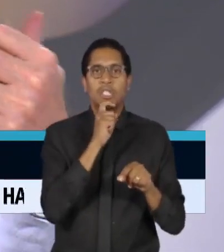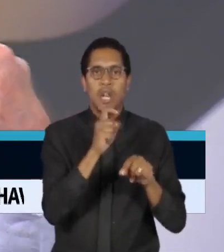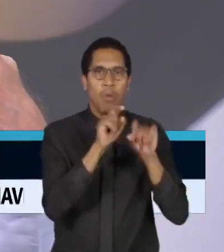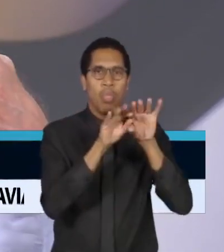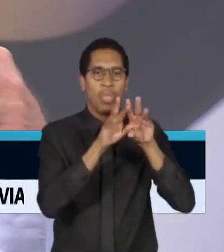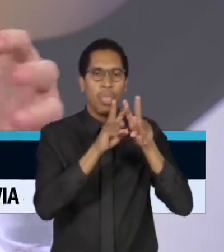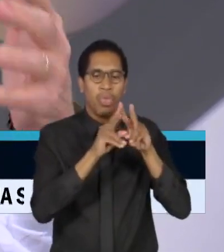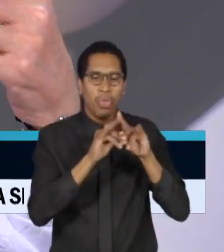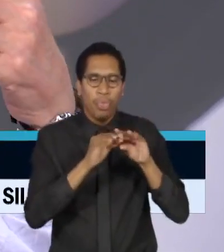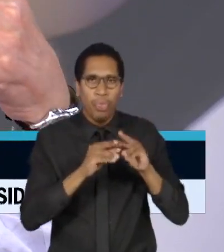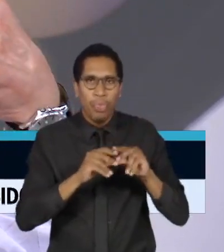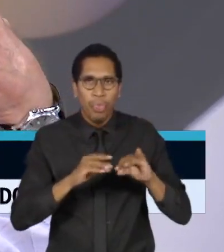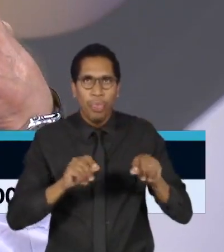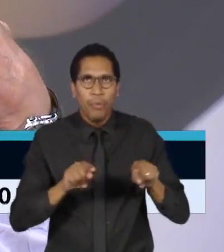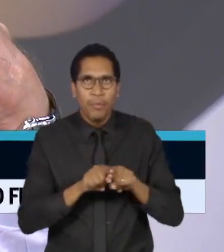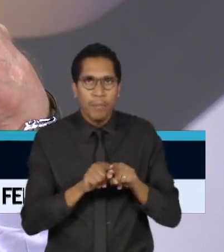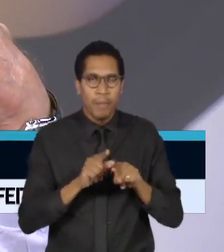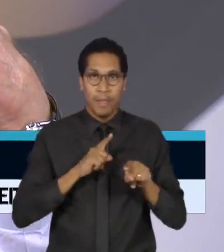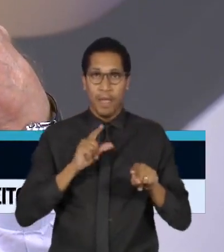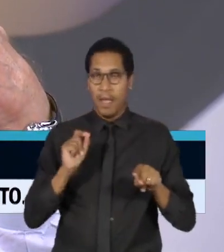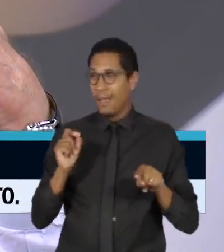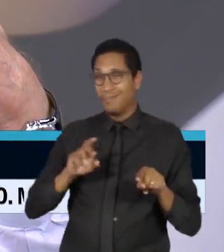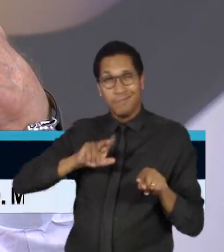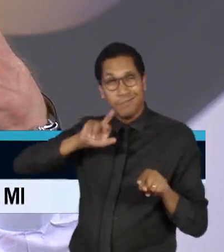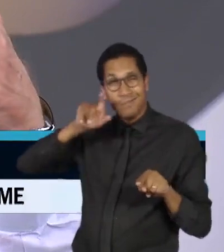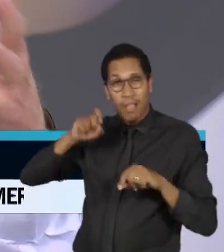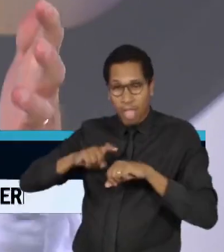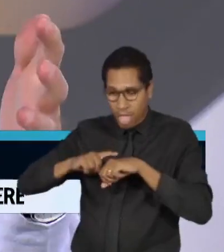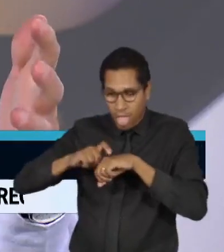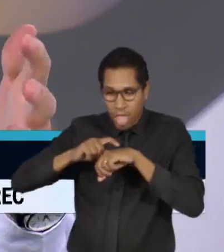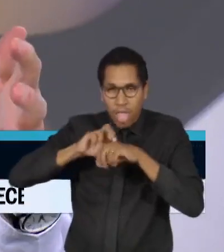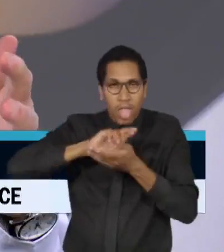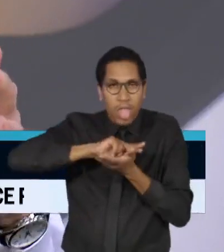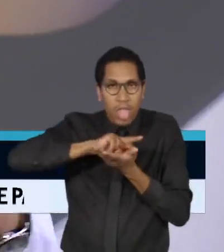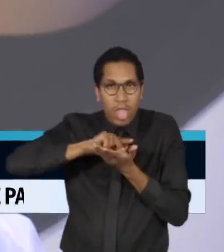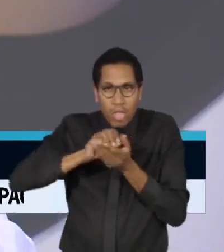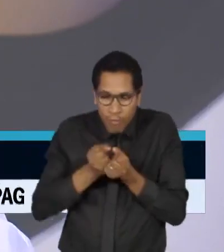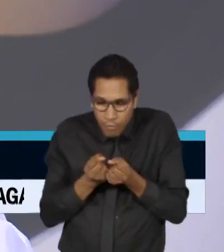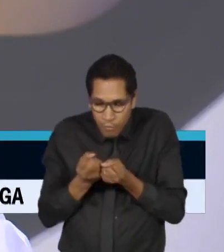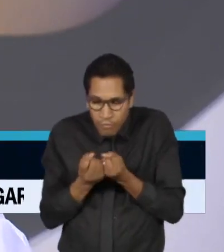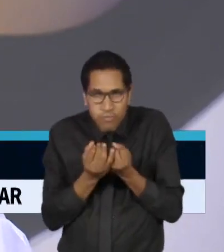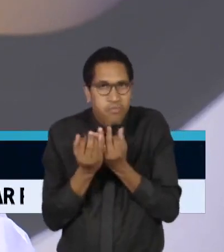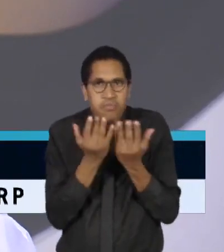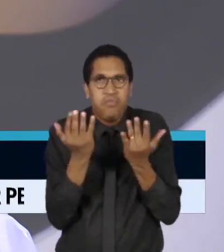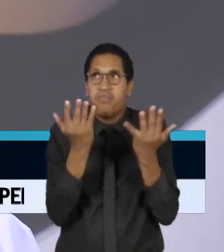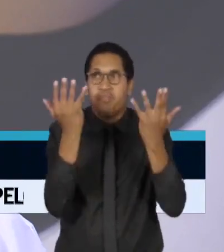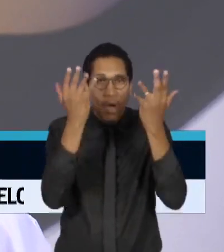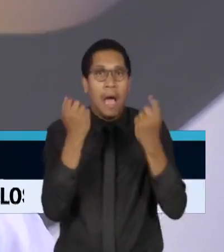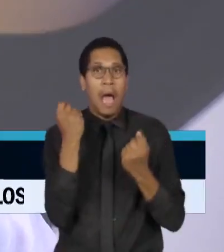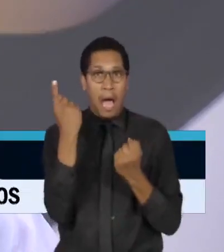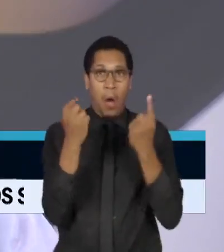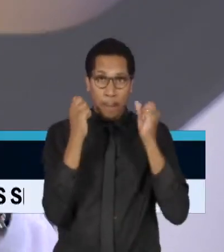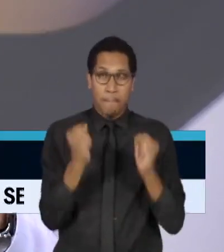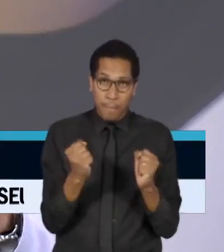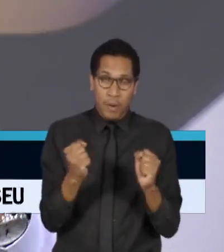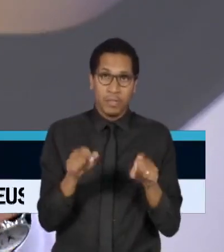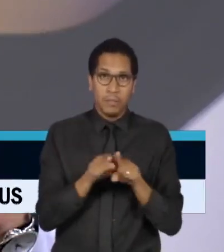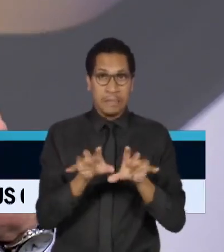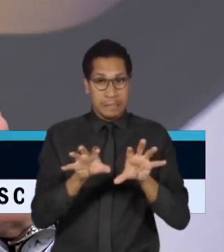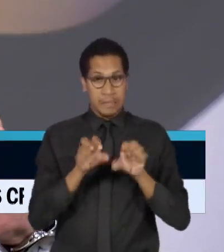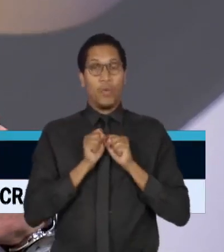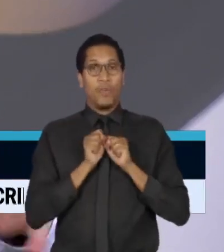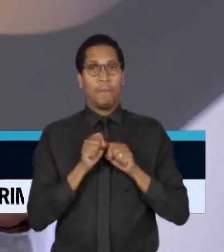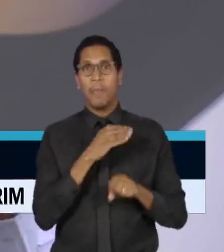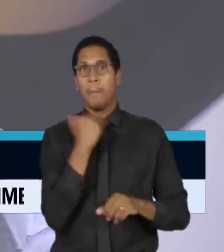expor micro-organismos que deixaram de existir. E alguns deles podem ser letais. Então, o medo que